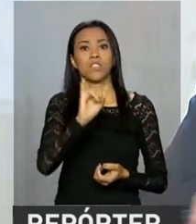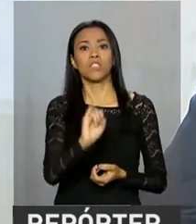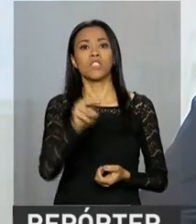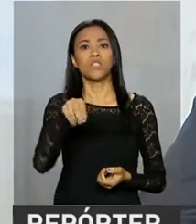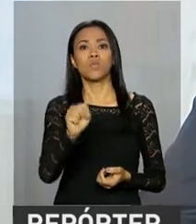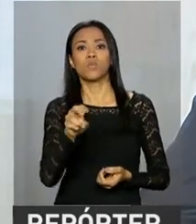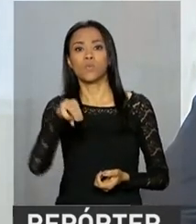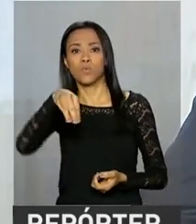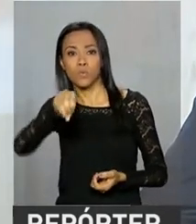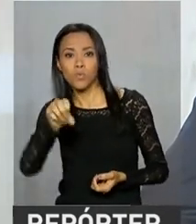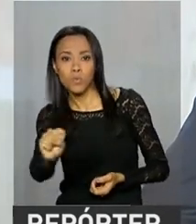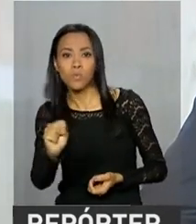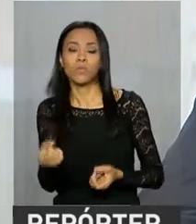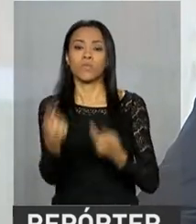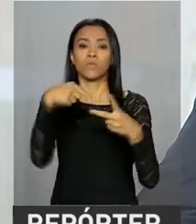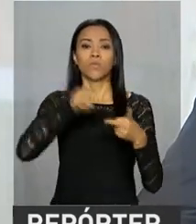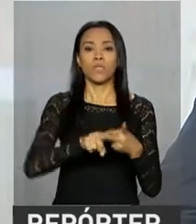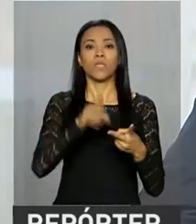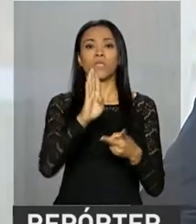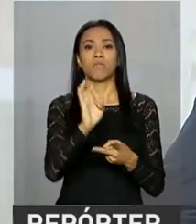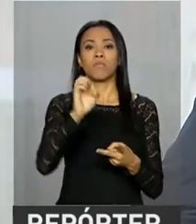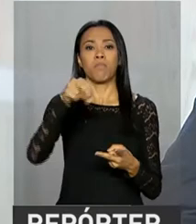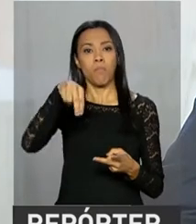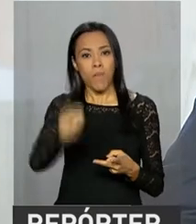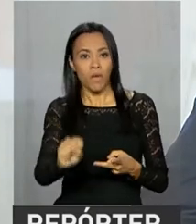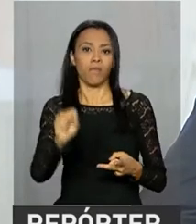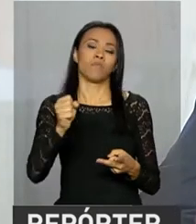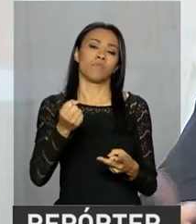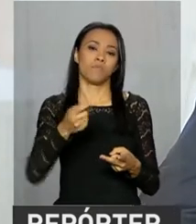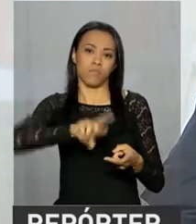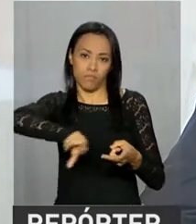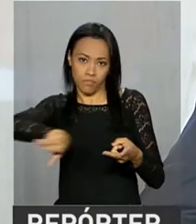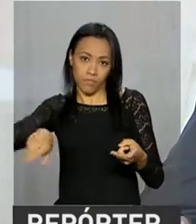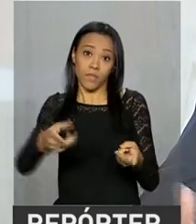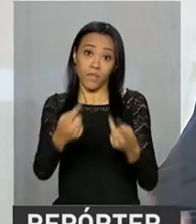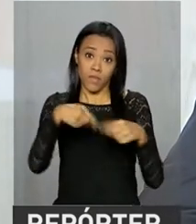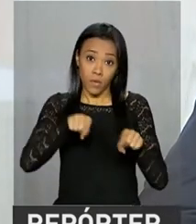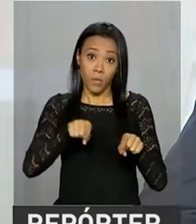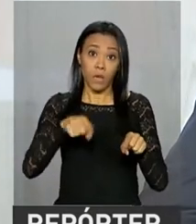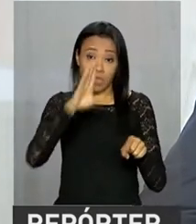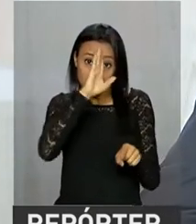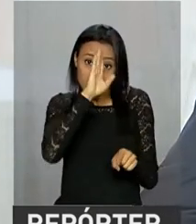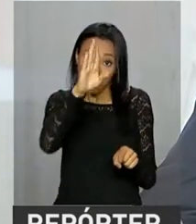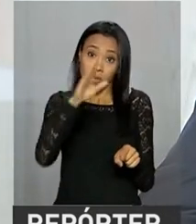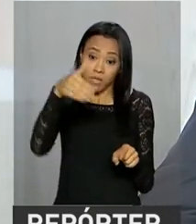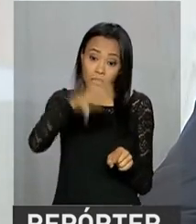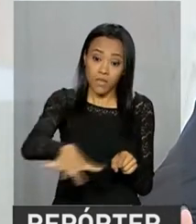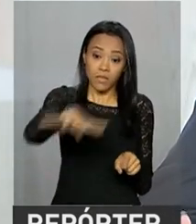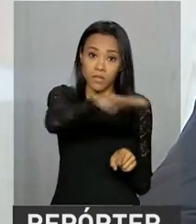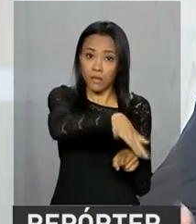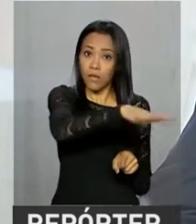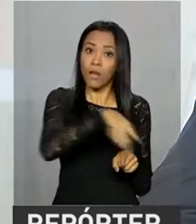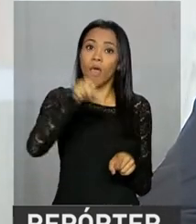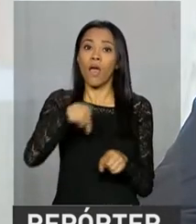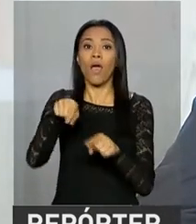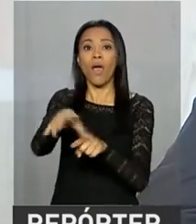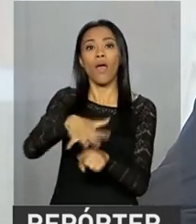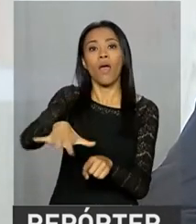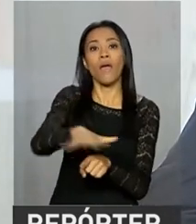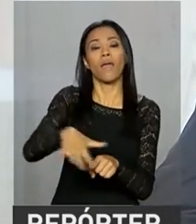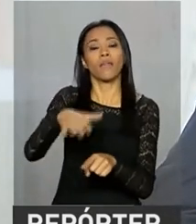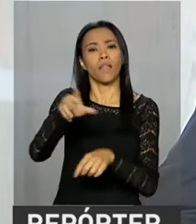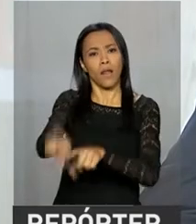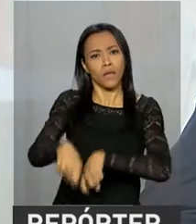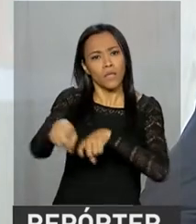importação de insumos e bens intermediários e aí os principais setores em que isso acontece são insumos para o setor